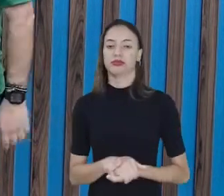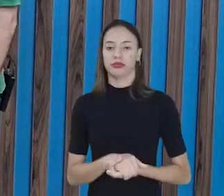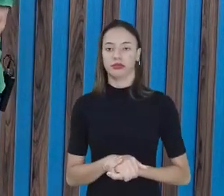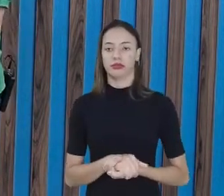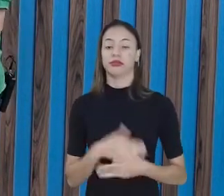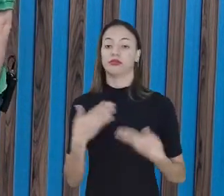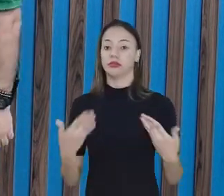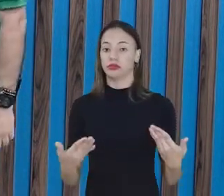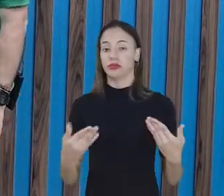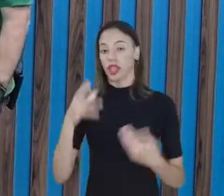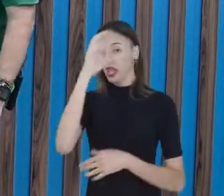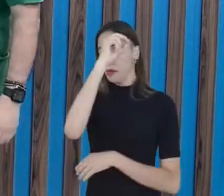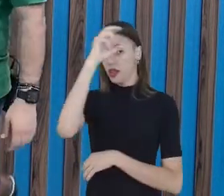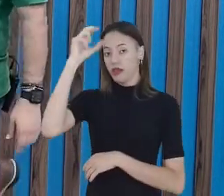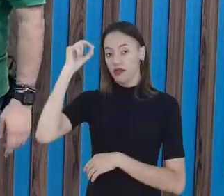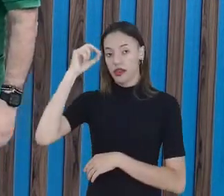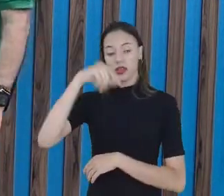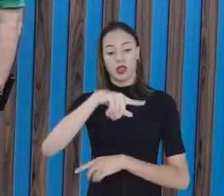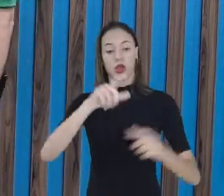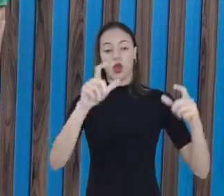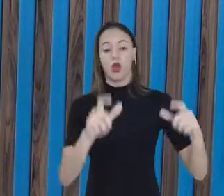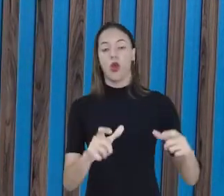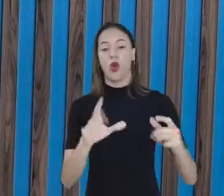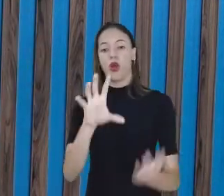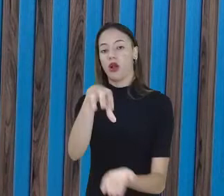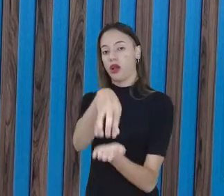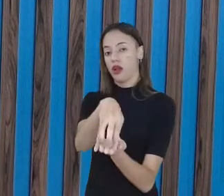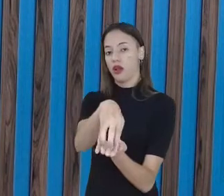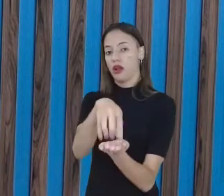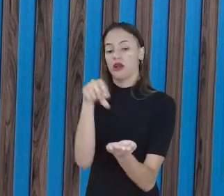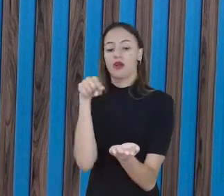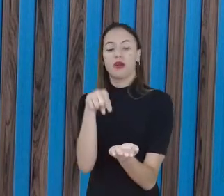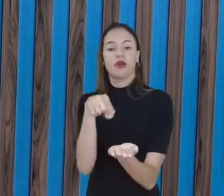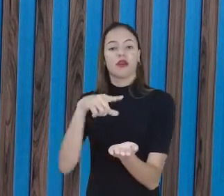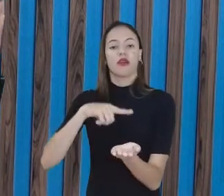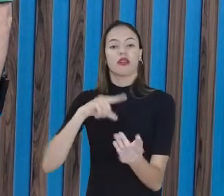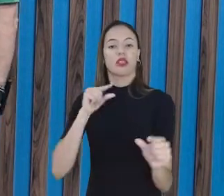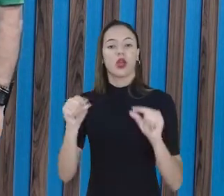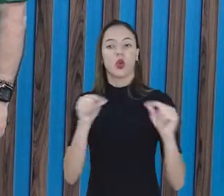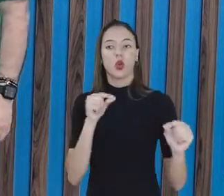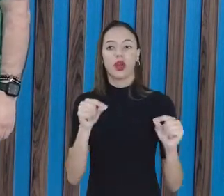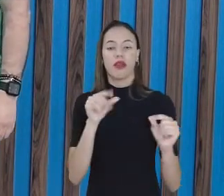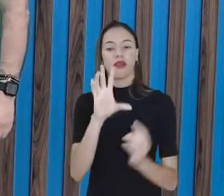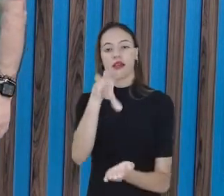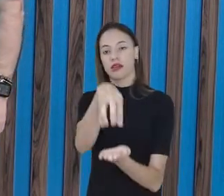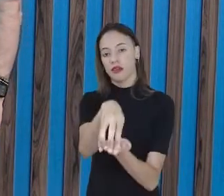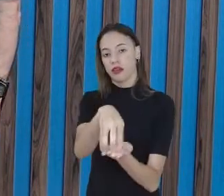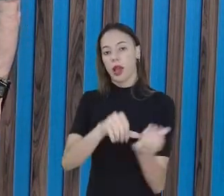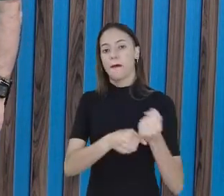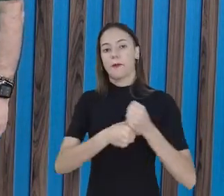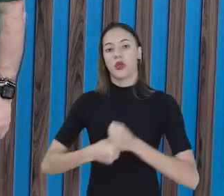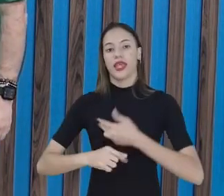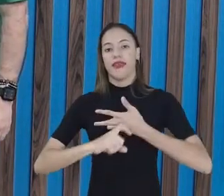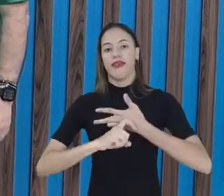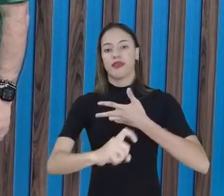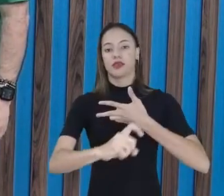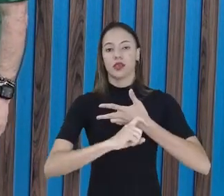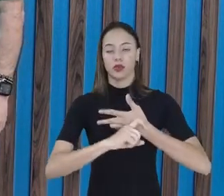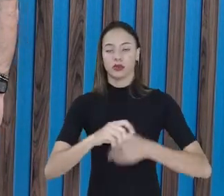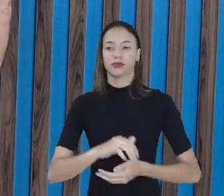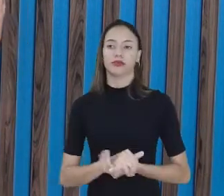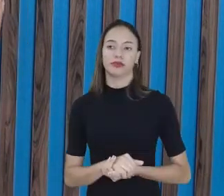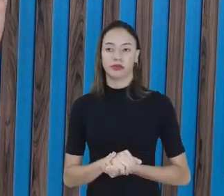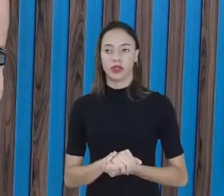sentido, a prefeitura é o local onde a gente tem ali, ó, a sede do poder executivo, né? E